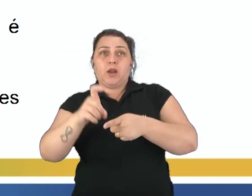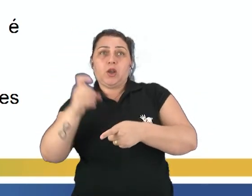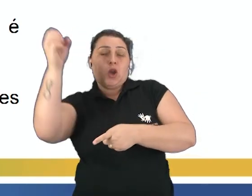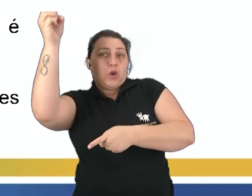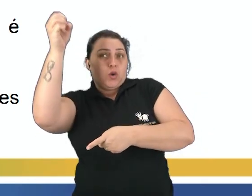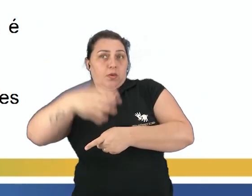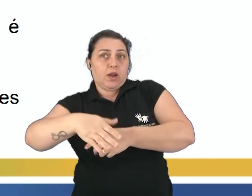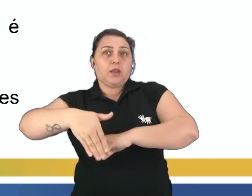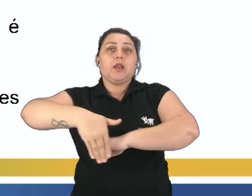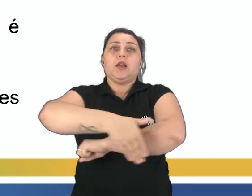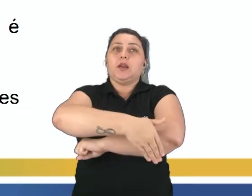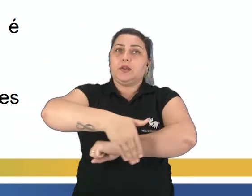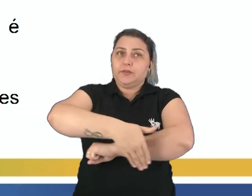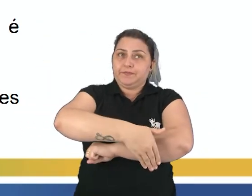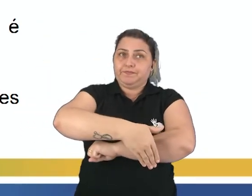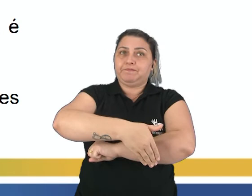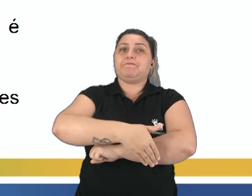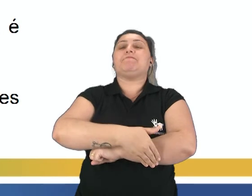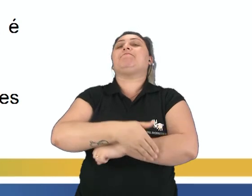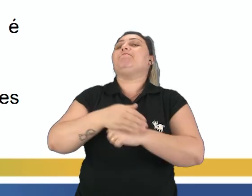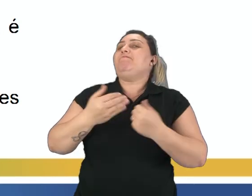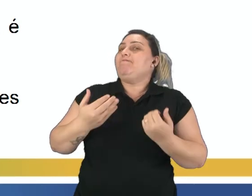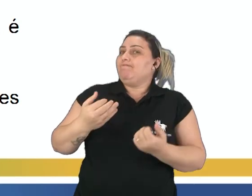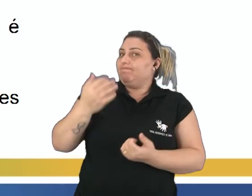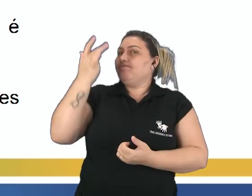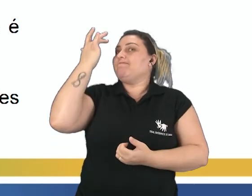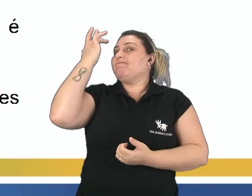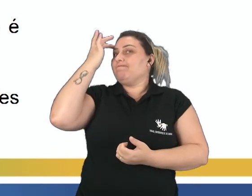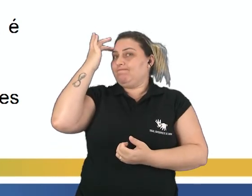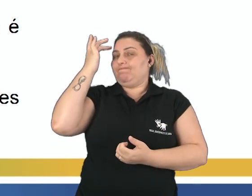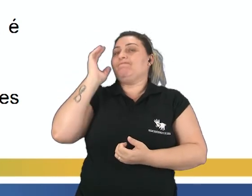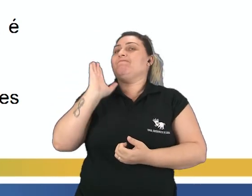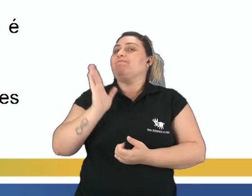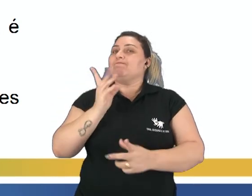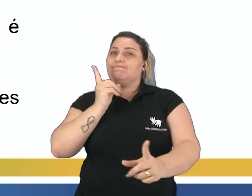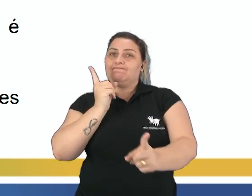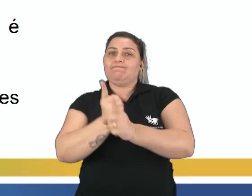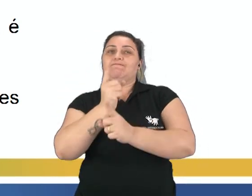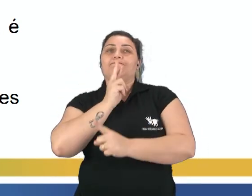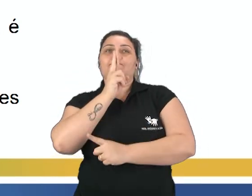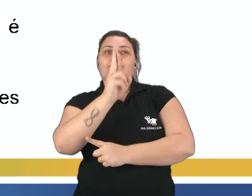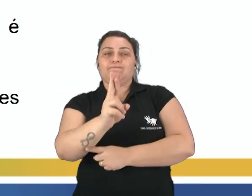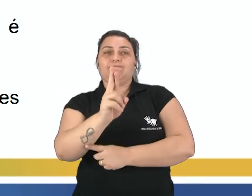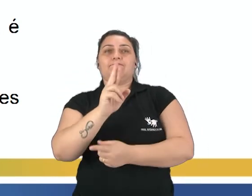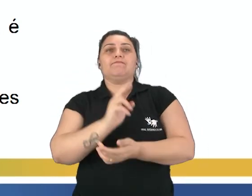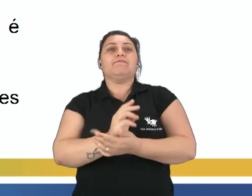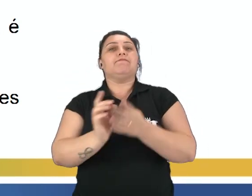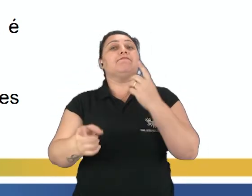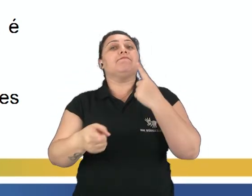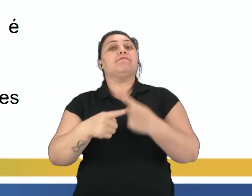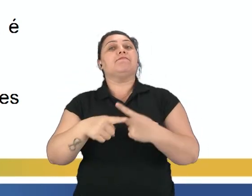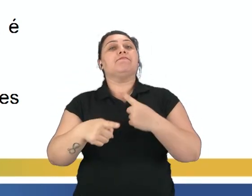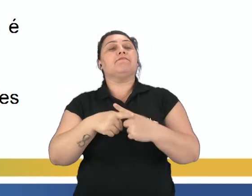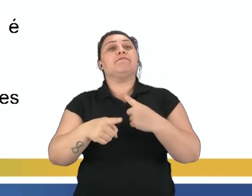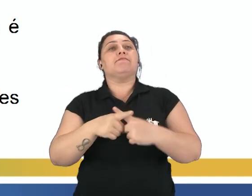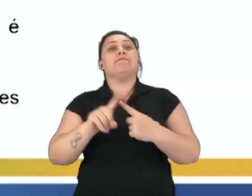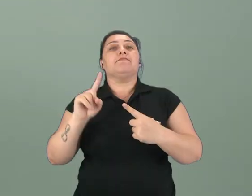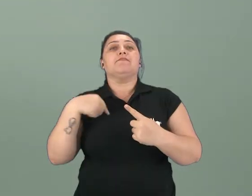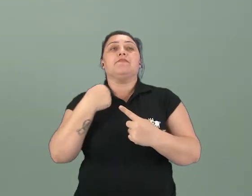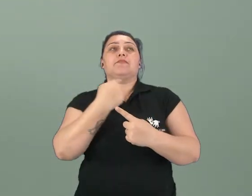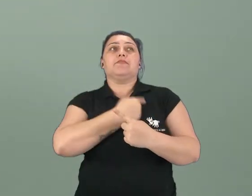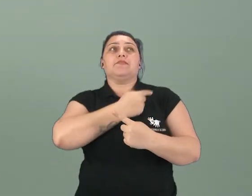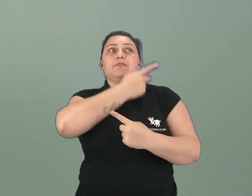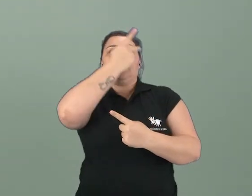é jogado nas ruas. Provavelmente nós já encontramos o nosso gabarito. Por quê? Porque